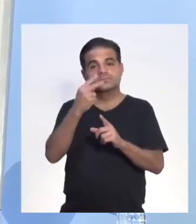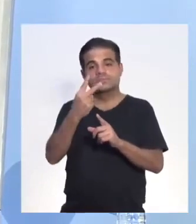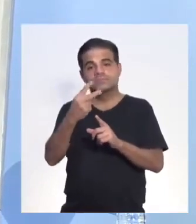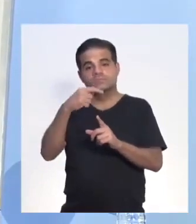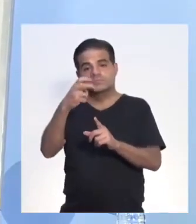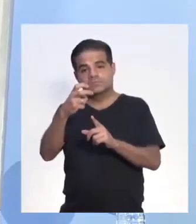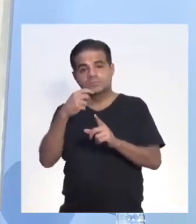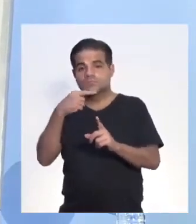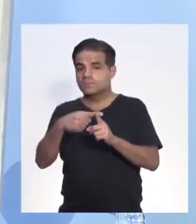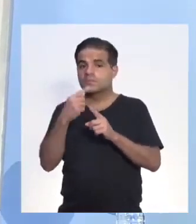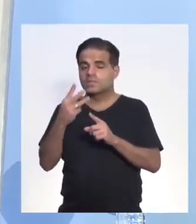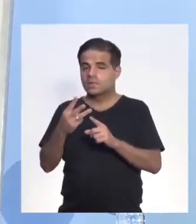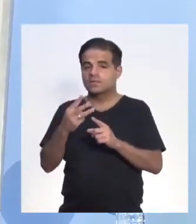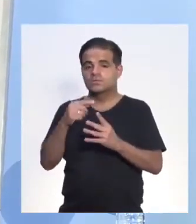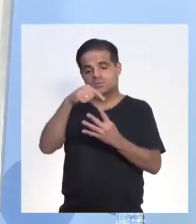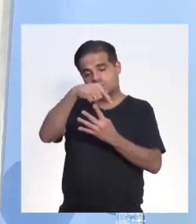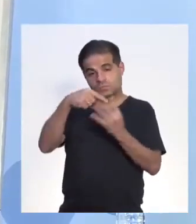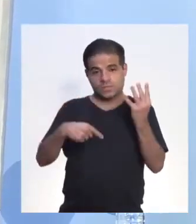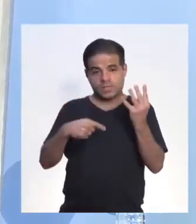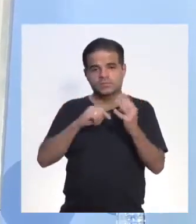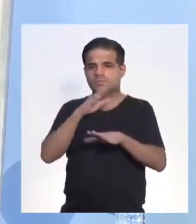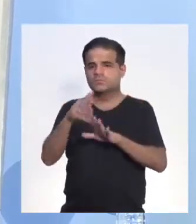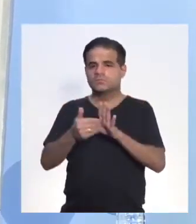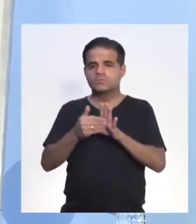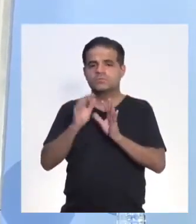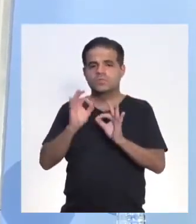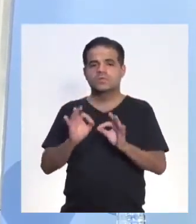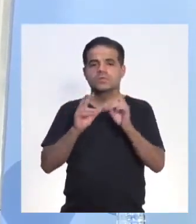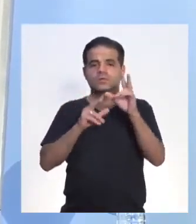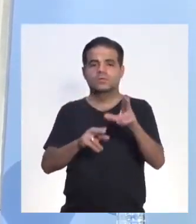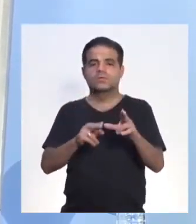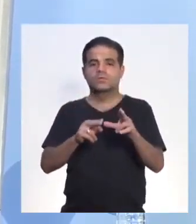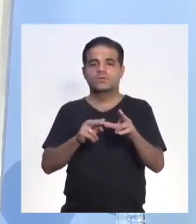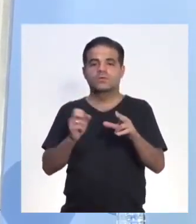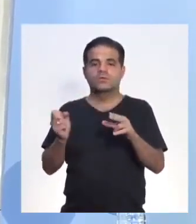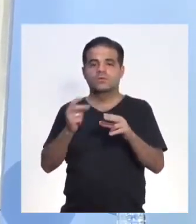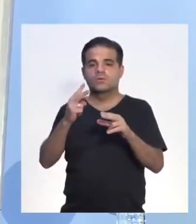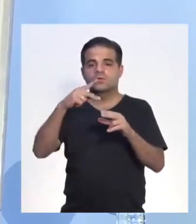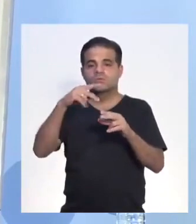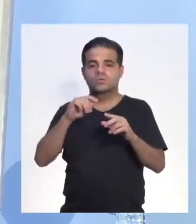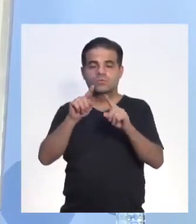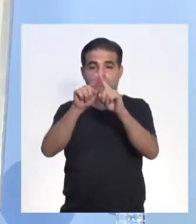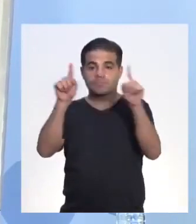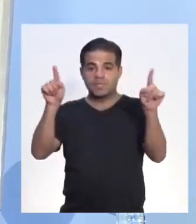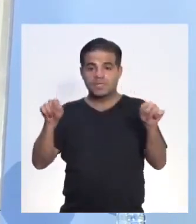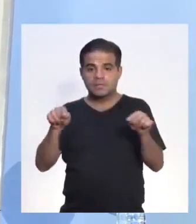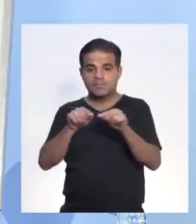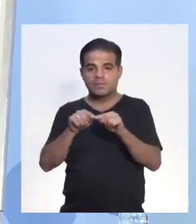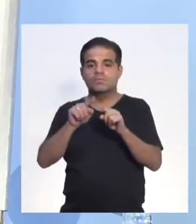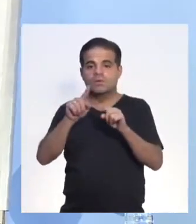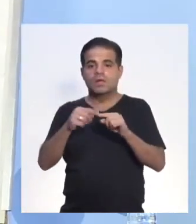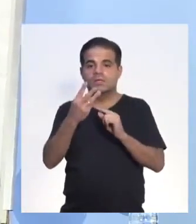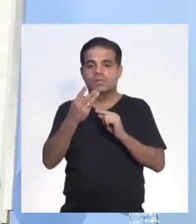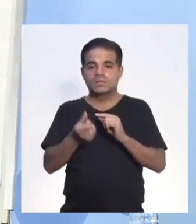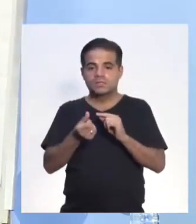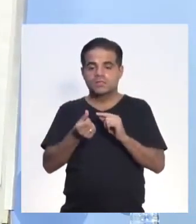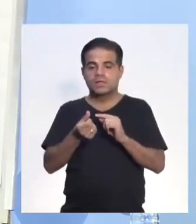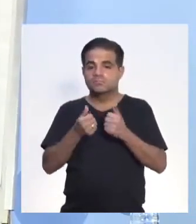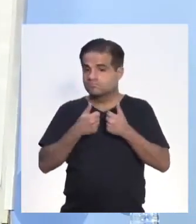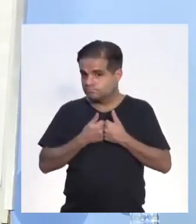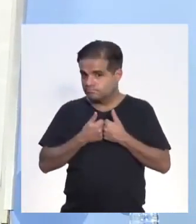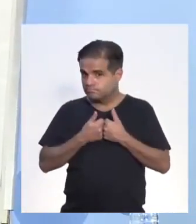2x mais 3, os 4 lados. Isso tudo é igual ao valor do perímetro, que é 36. Tudo bem até